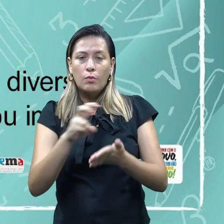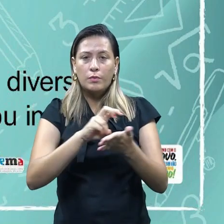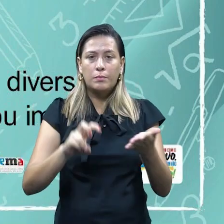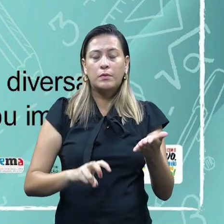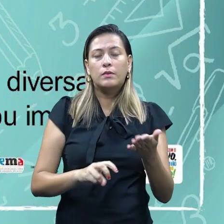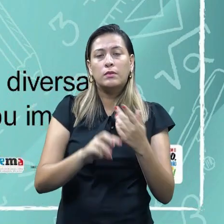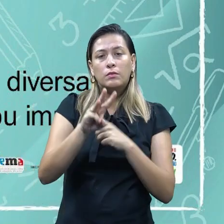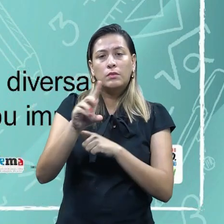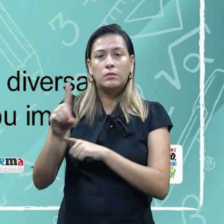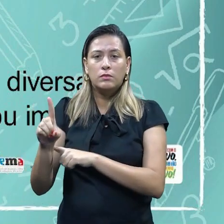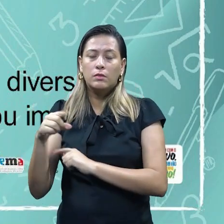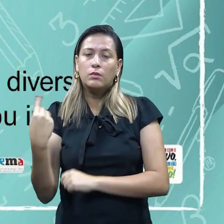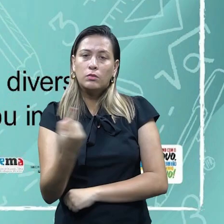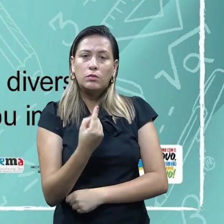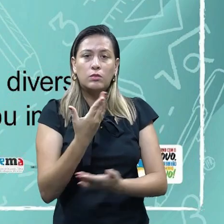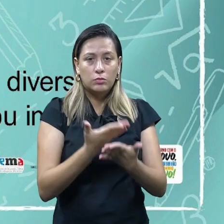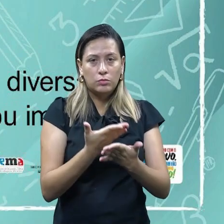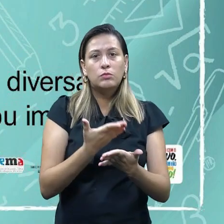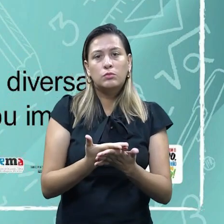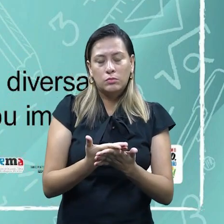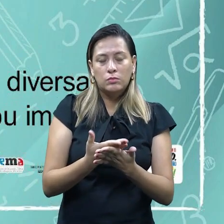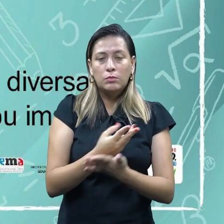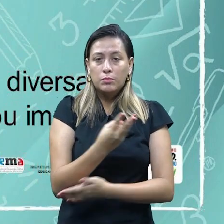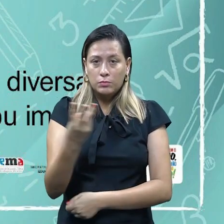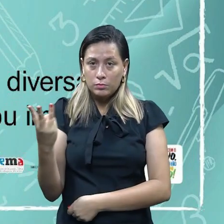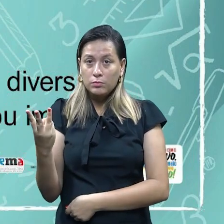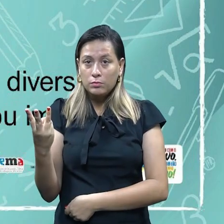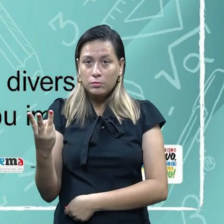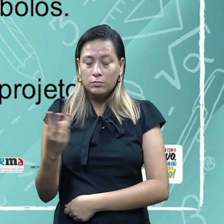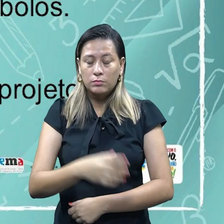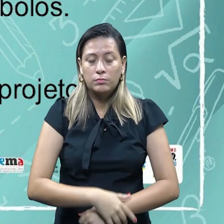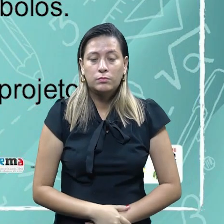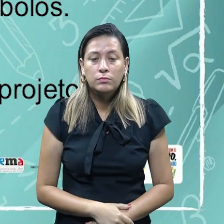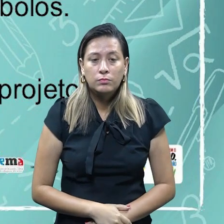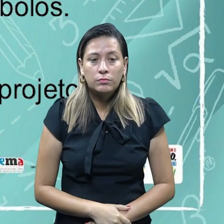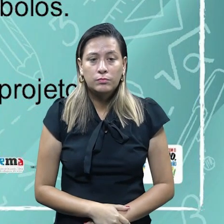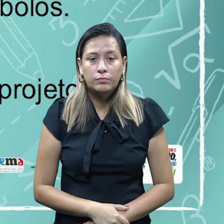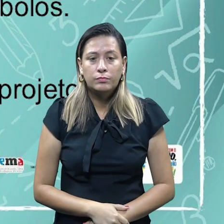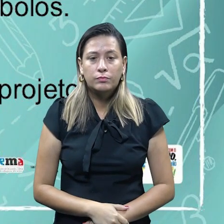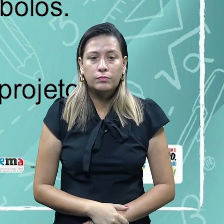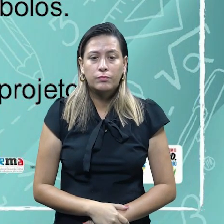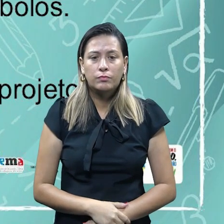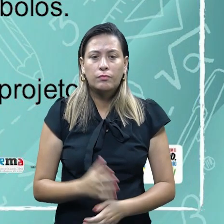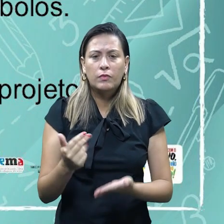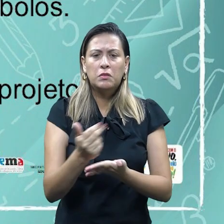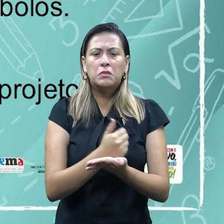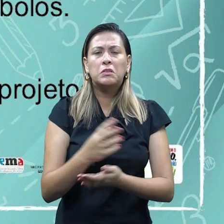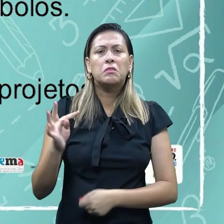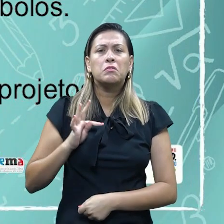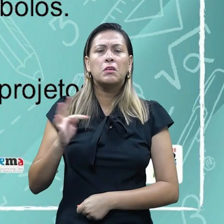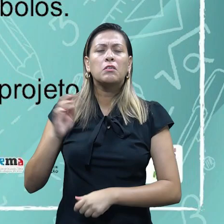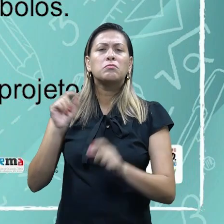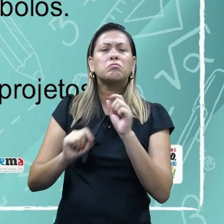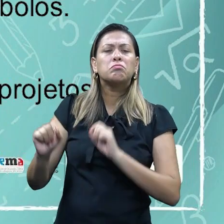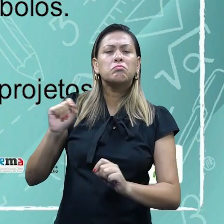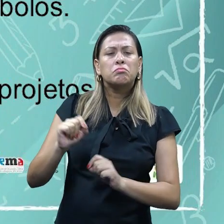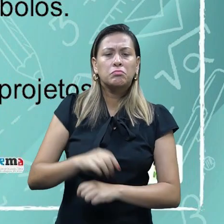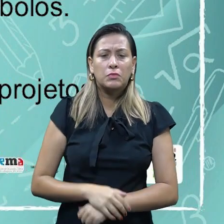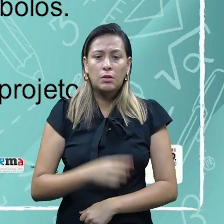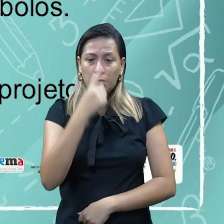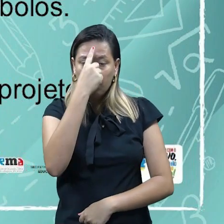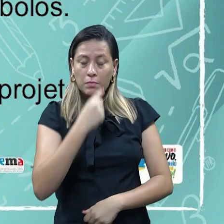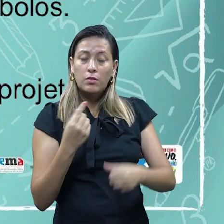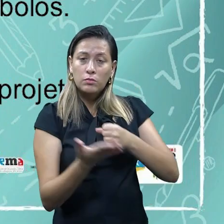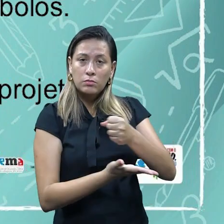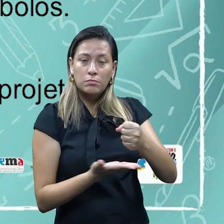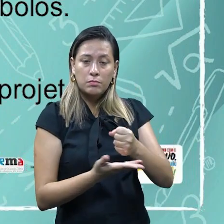3D, que nós já vimos o que é cada um desses 3 no slide anterior. E o que é um desenho técnico? É uma figura baseada